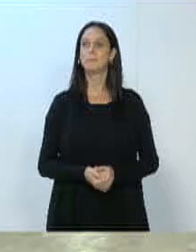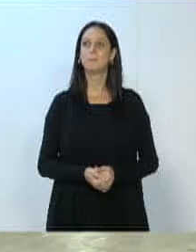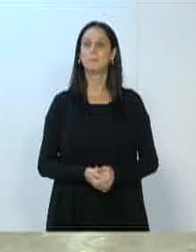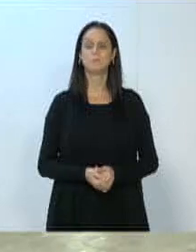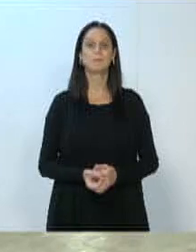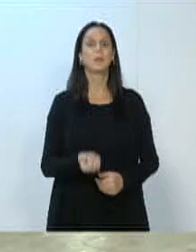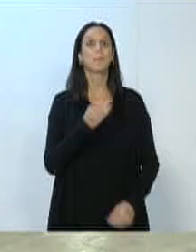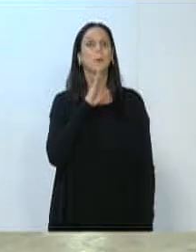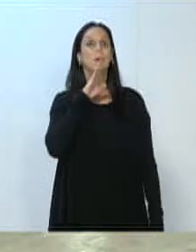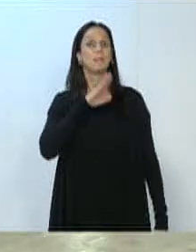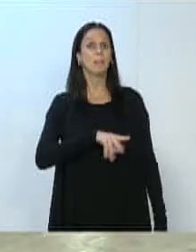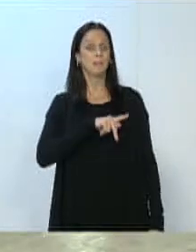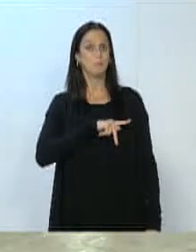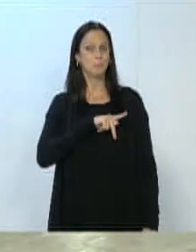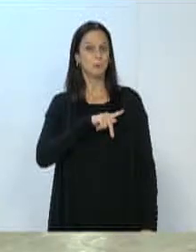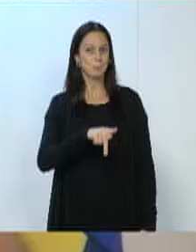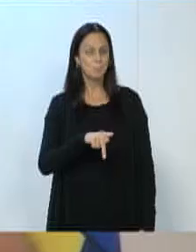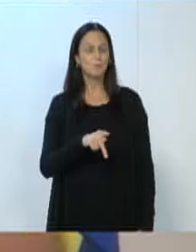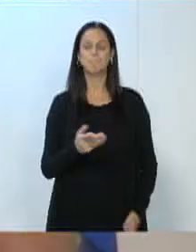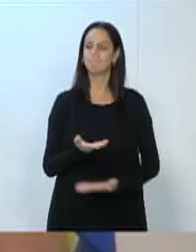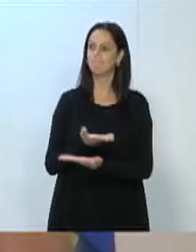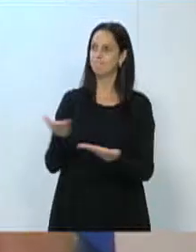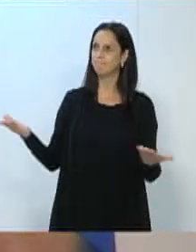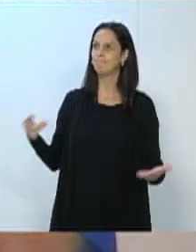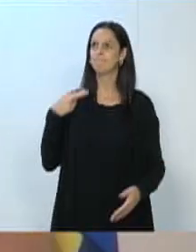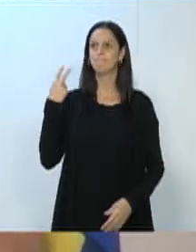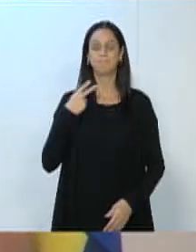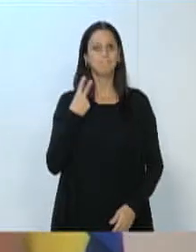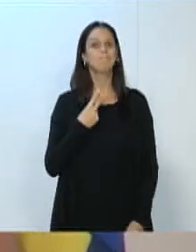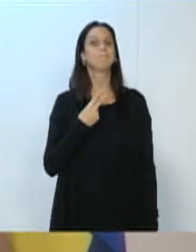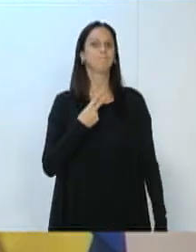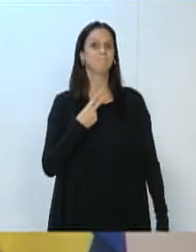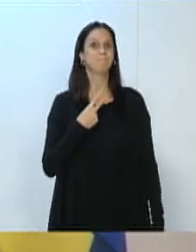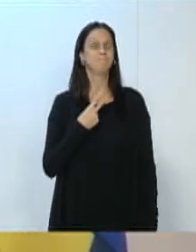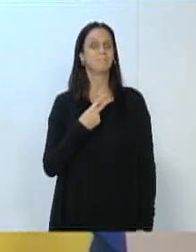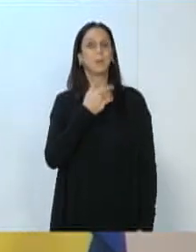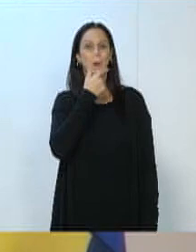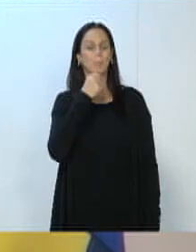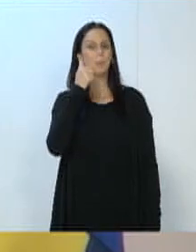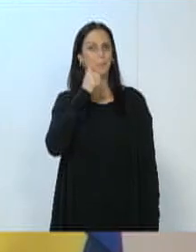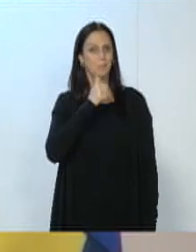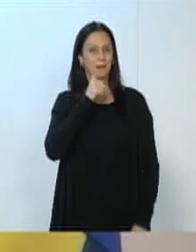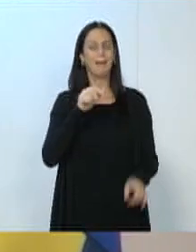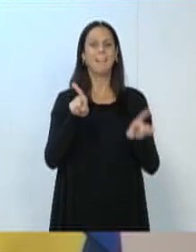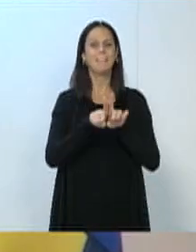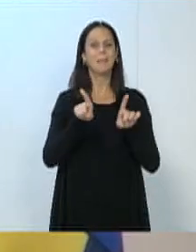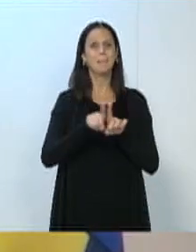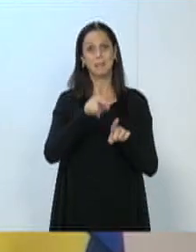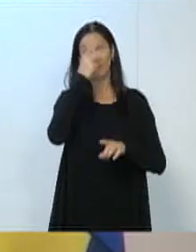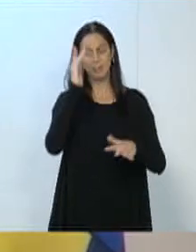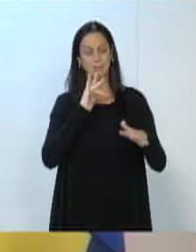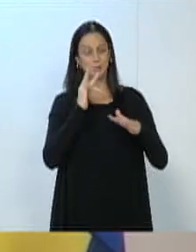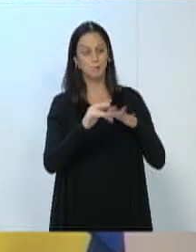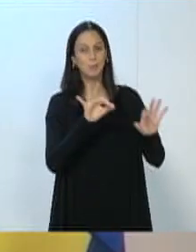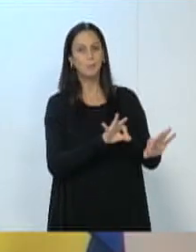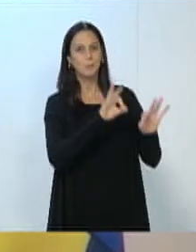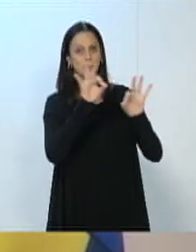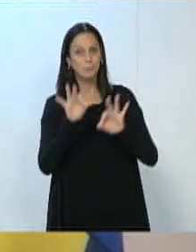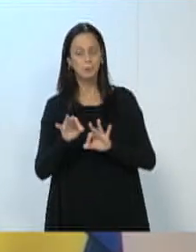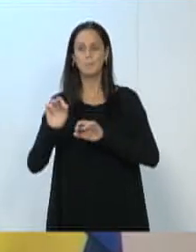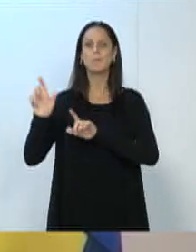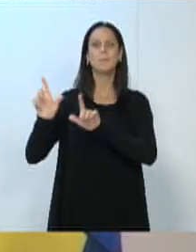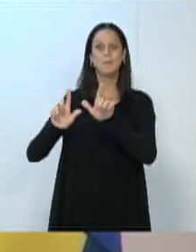Oi boa tarde Presidente senhores vereadores vereadores a comunidade que nos acompanhe através das redes sociais tvl